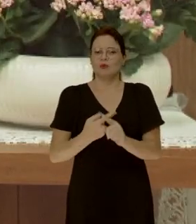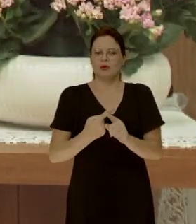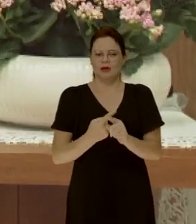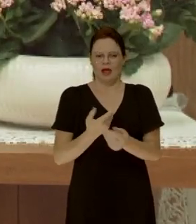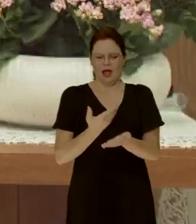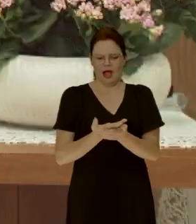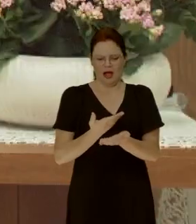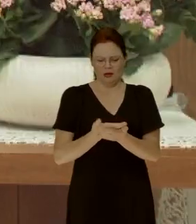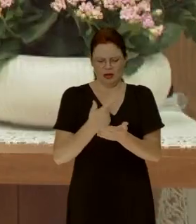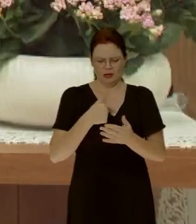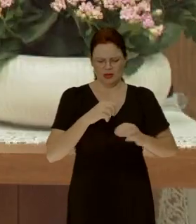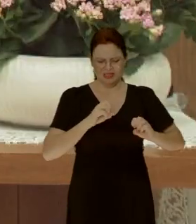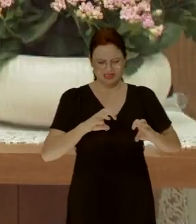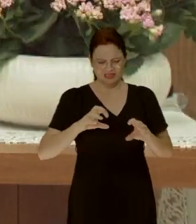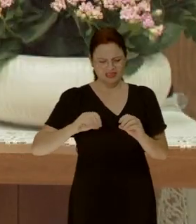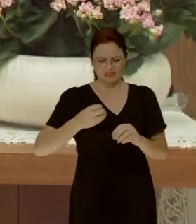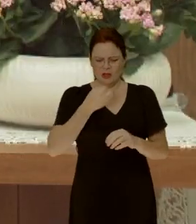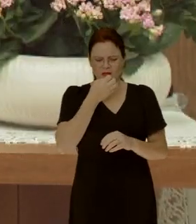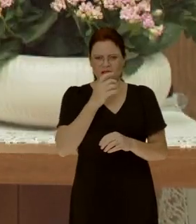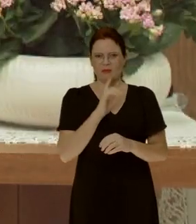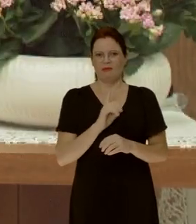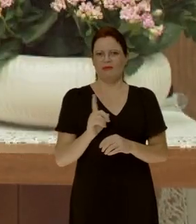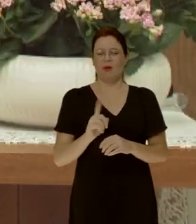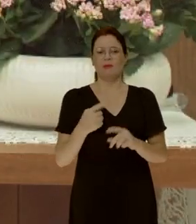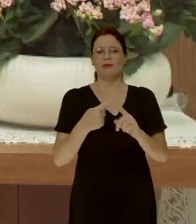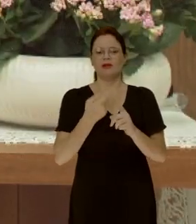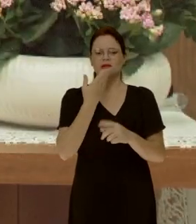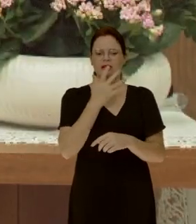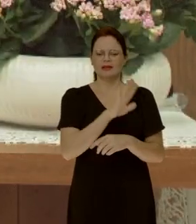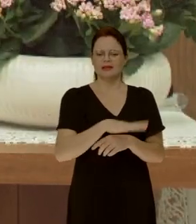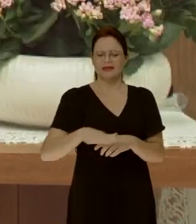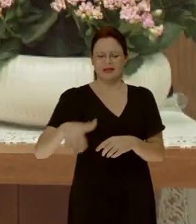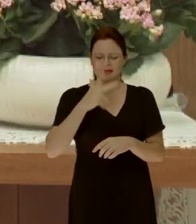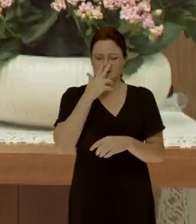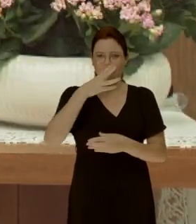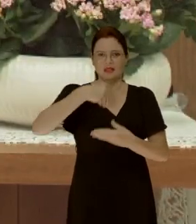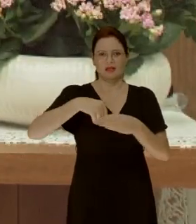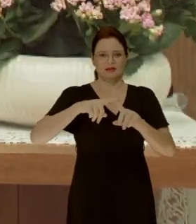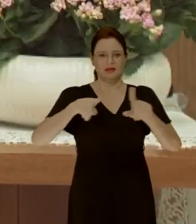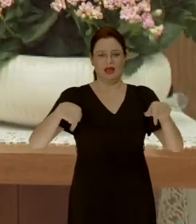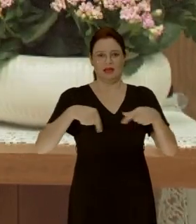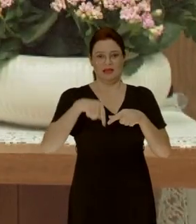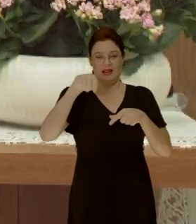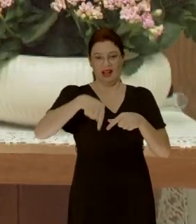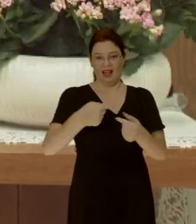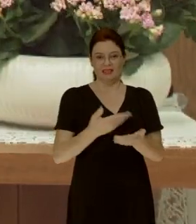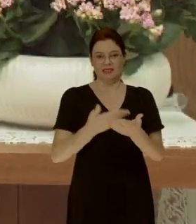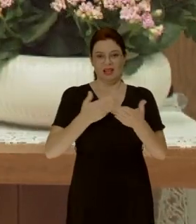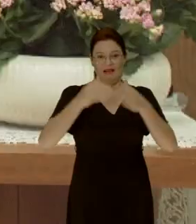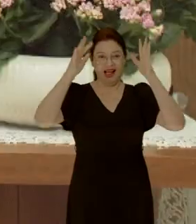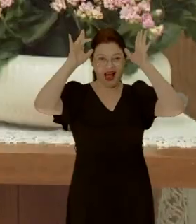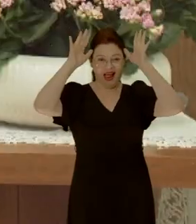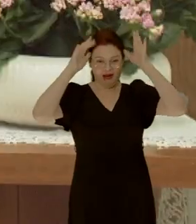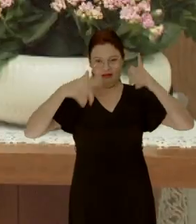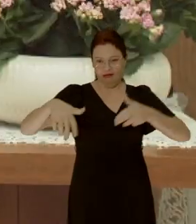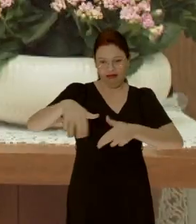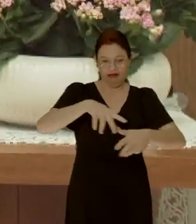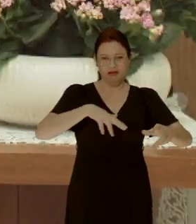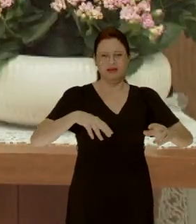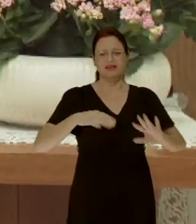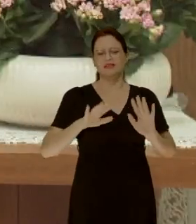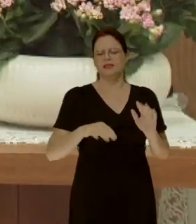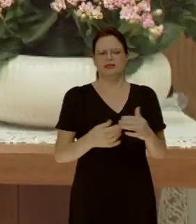que elas davam, pois algumas crianças ficavam inquietas e algumas professoras